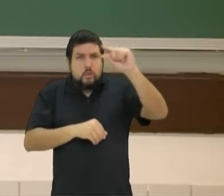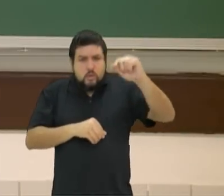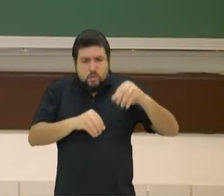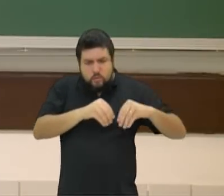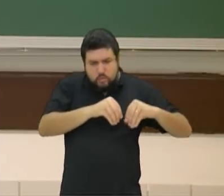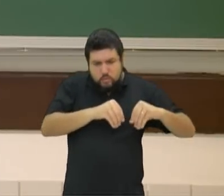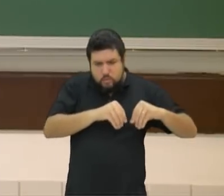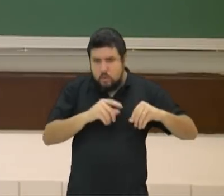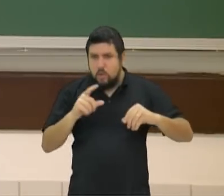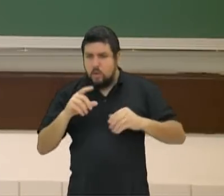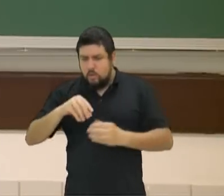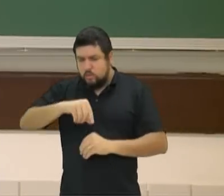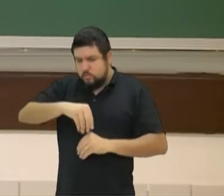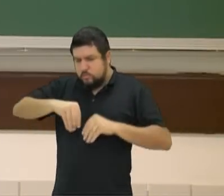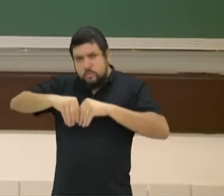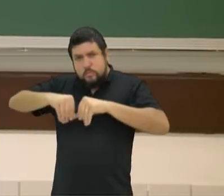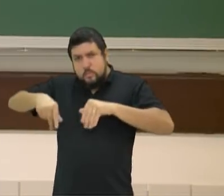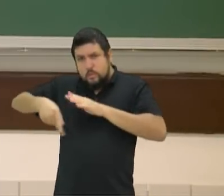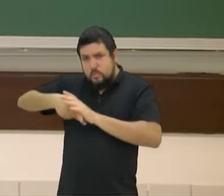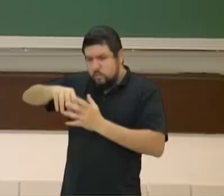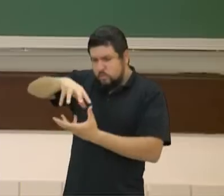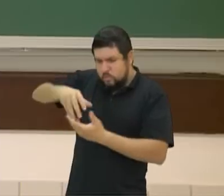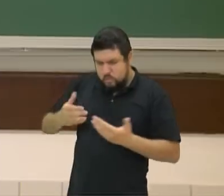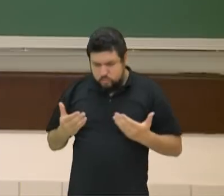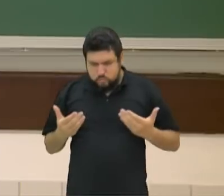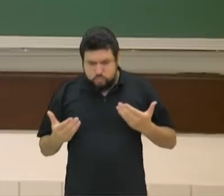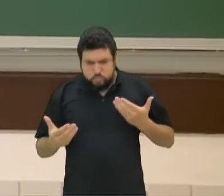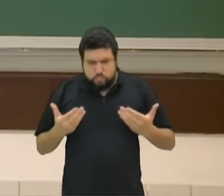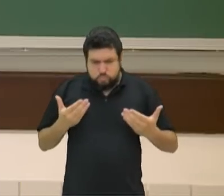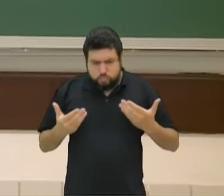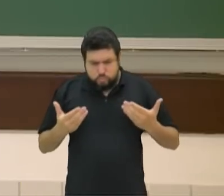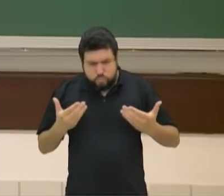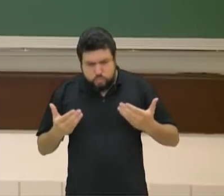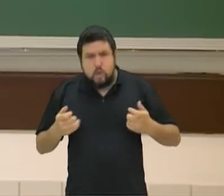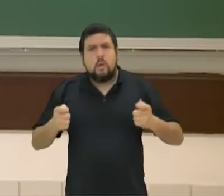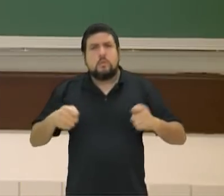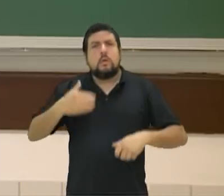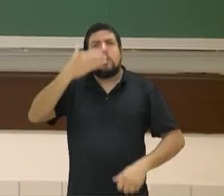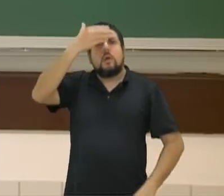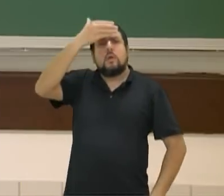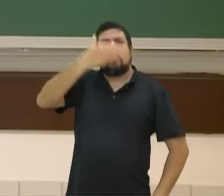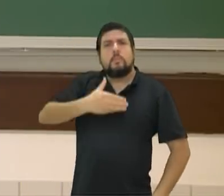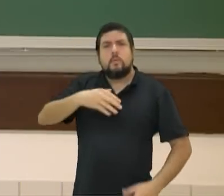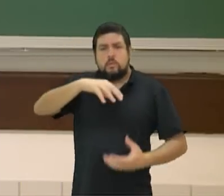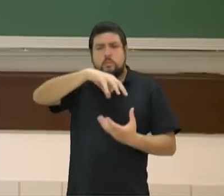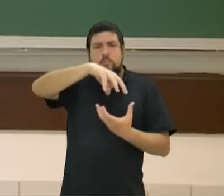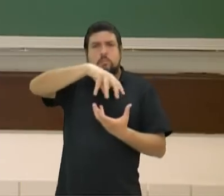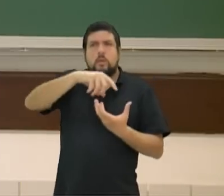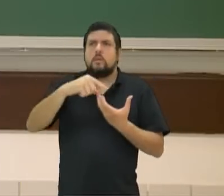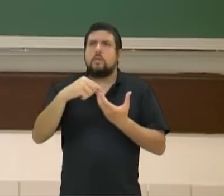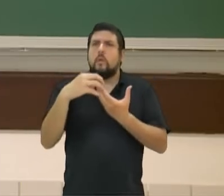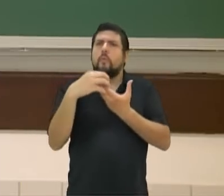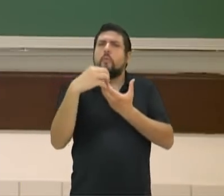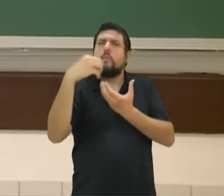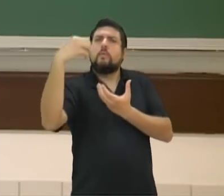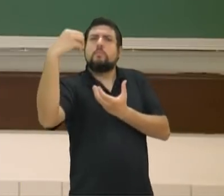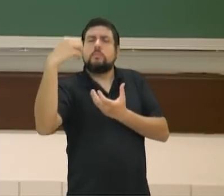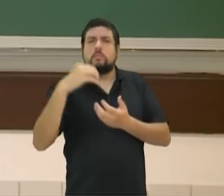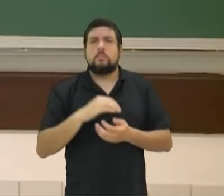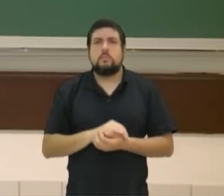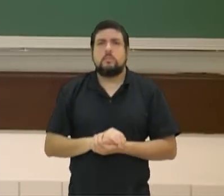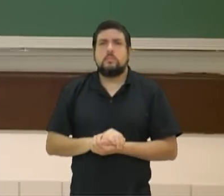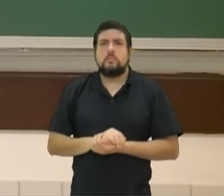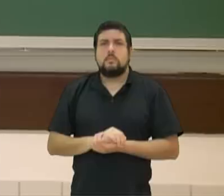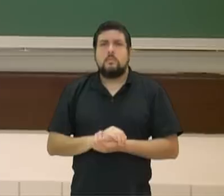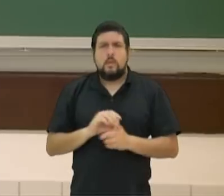comprovar isso com essas amostras. Tá, daí você pode ficar pensando, mas não ficou um buraco na Terra? Não ficou, porque como